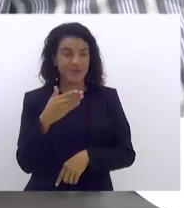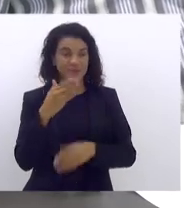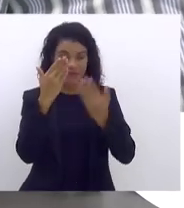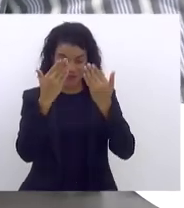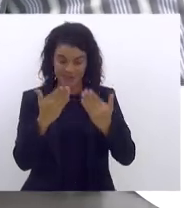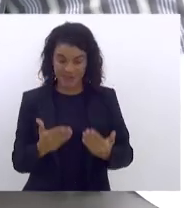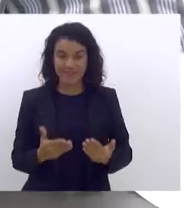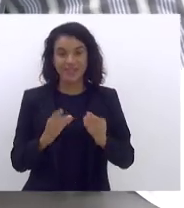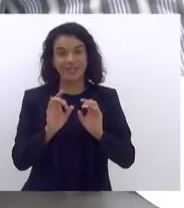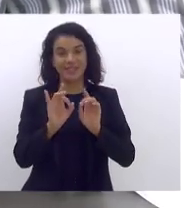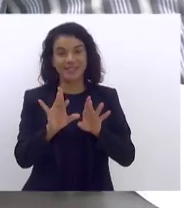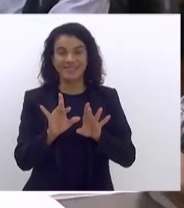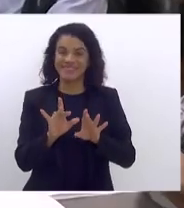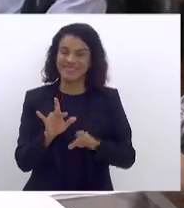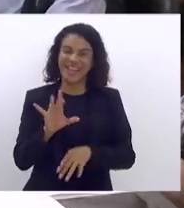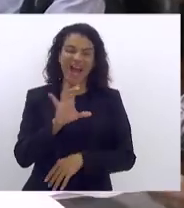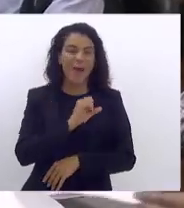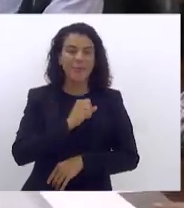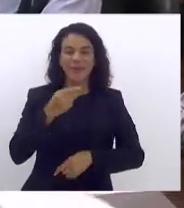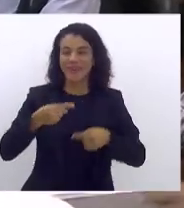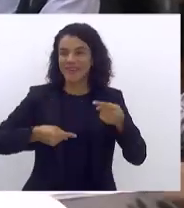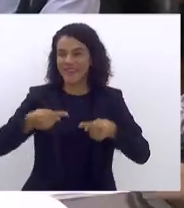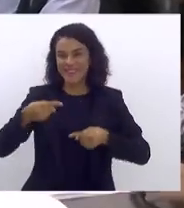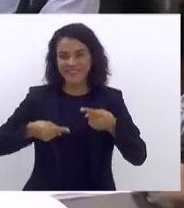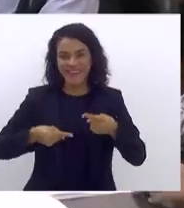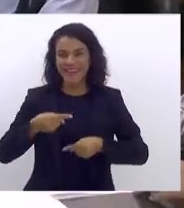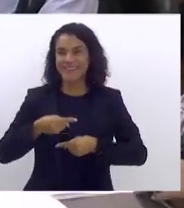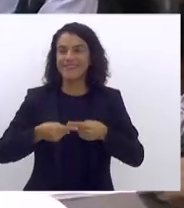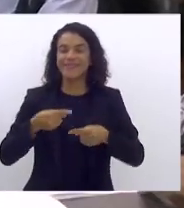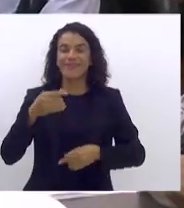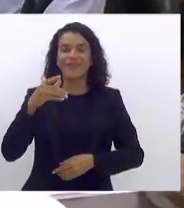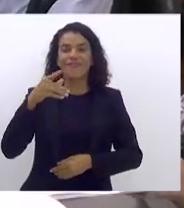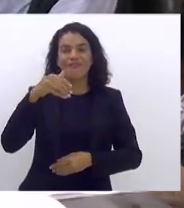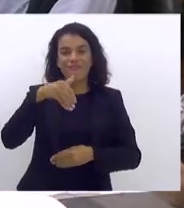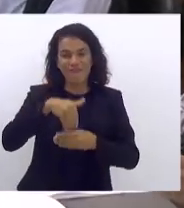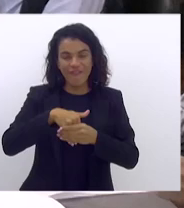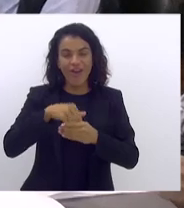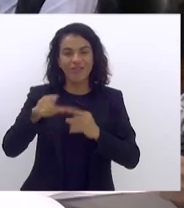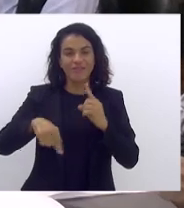pelo já amor apresentar. Pelo amor ao debate, voto com vistas para o deputado